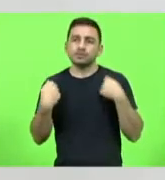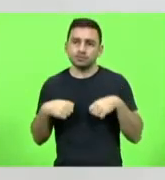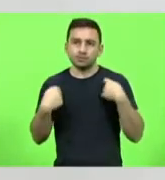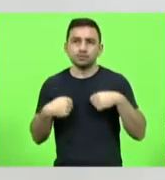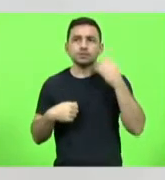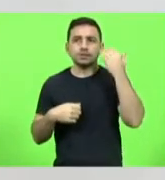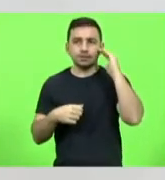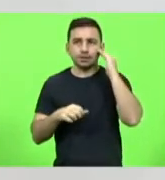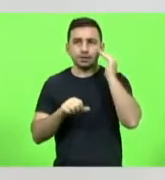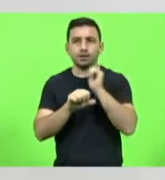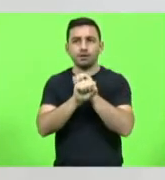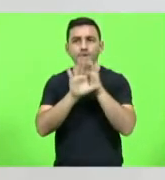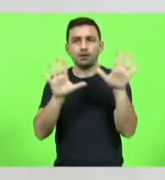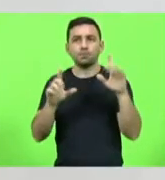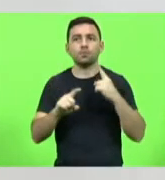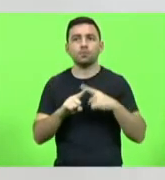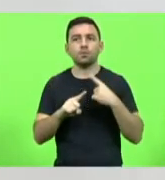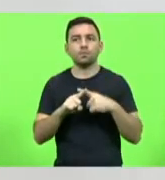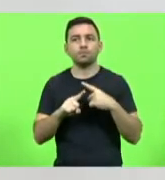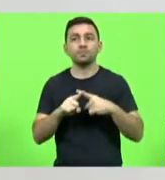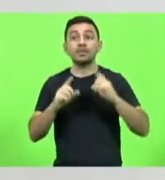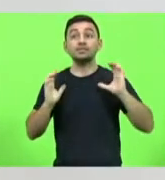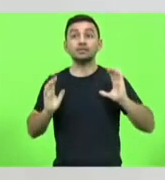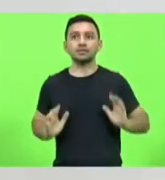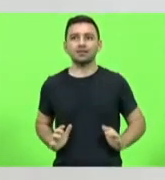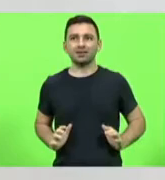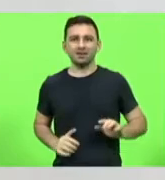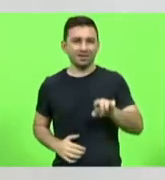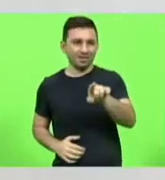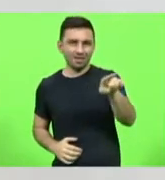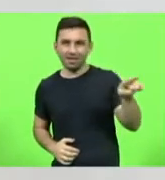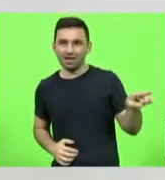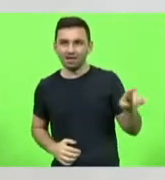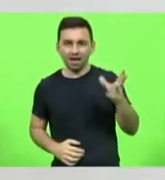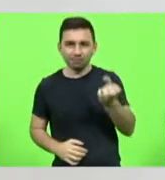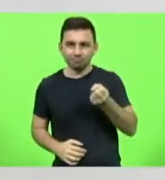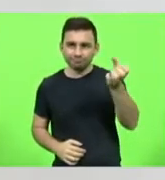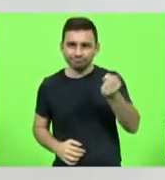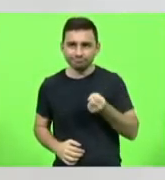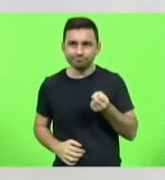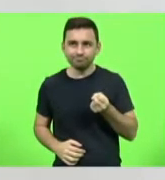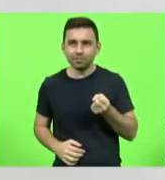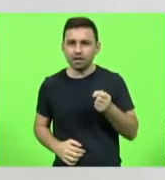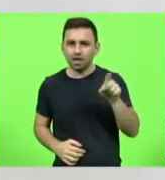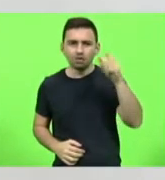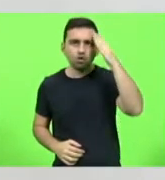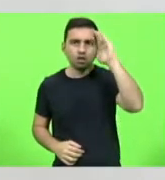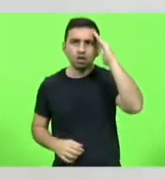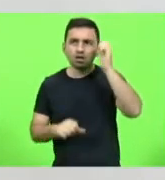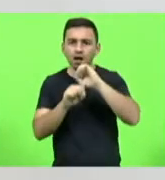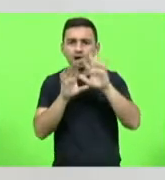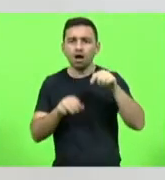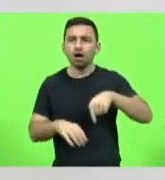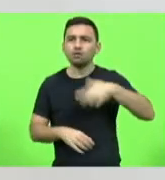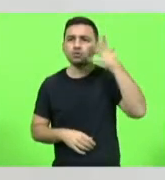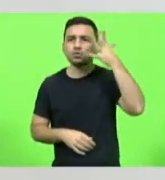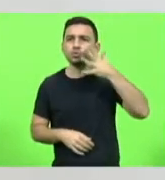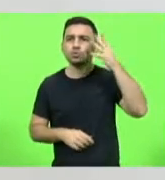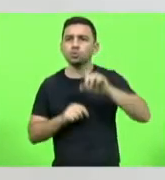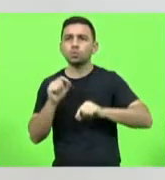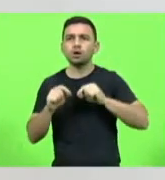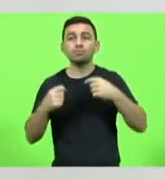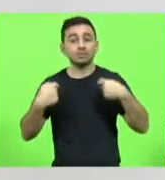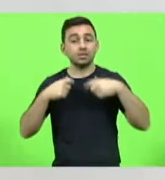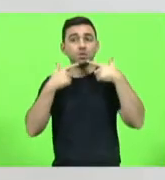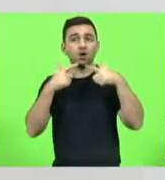consideração isso aí, porque o cidadão lá que recebe a sua aposentadoria hoje, ele não está entendendo muitas vezes o que a gente está falando aqui, a gente tem que buscar uma linguagem